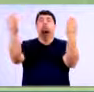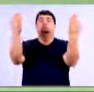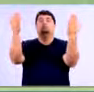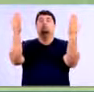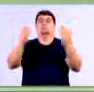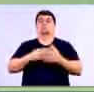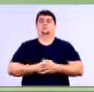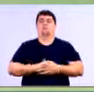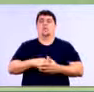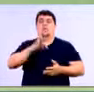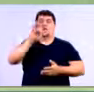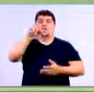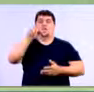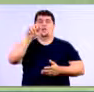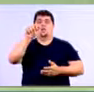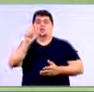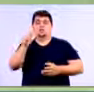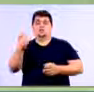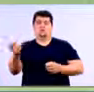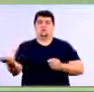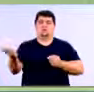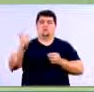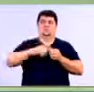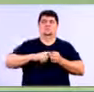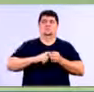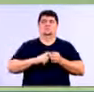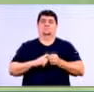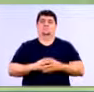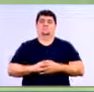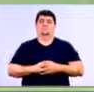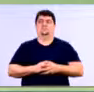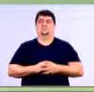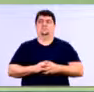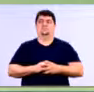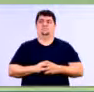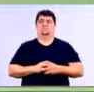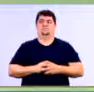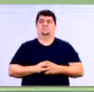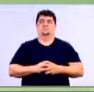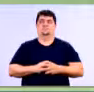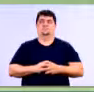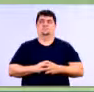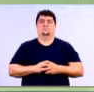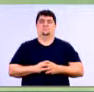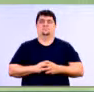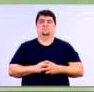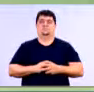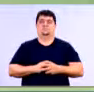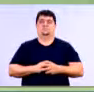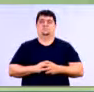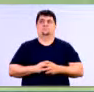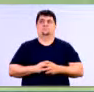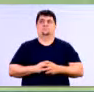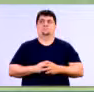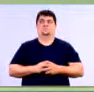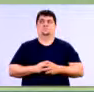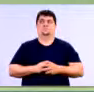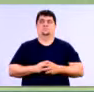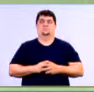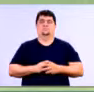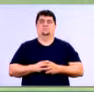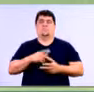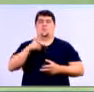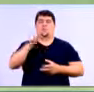a taxa de retorno... Acho que foi para o payback ali. Ah, é verdade, professora. Estou dizendo que é a idade? Não, imagina. Deixa eu falar do payback,